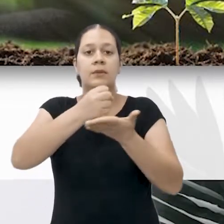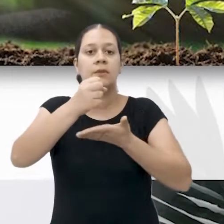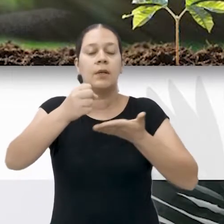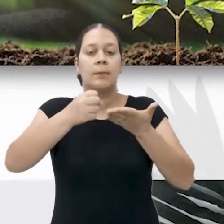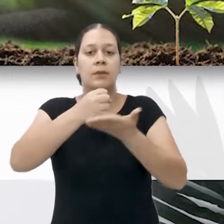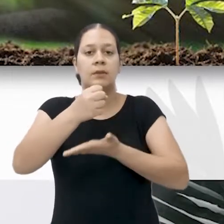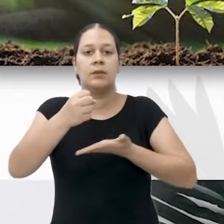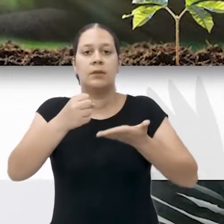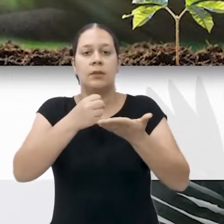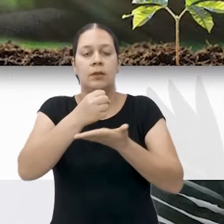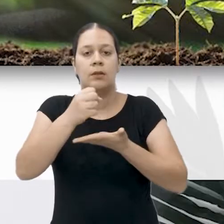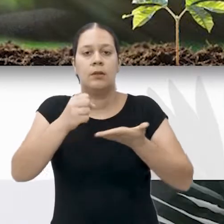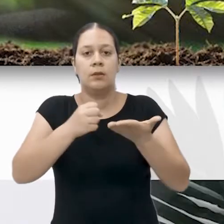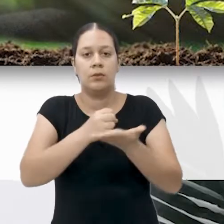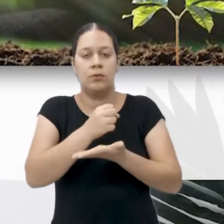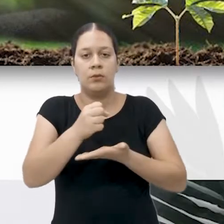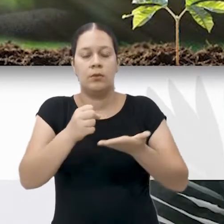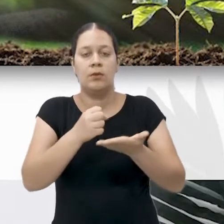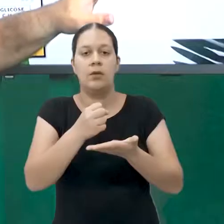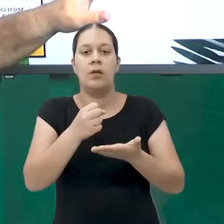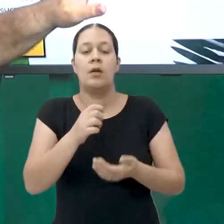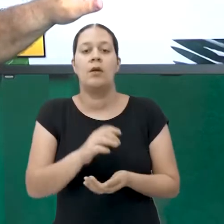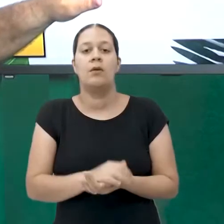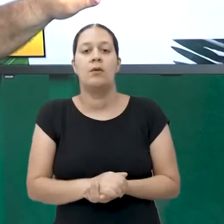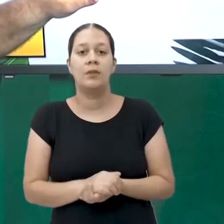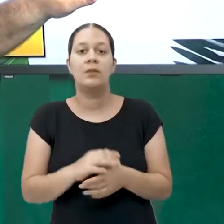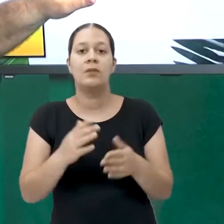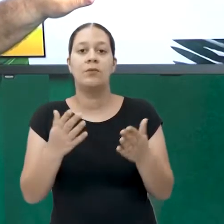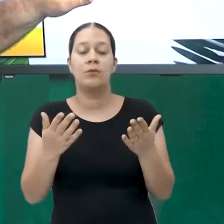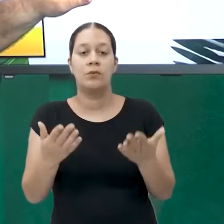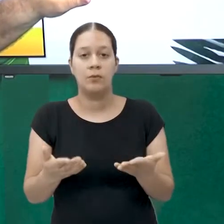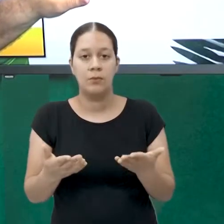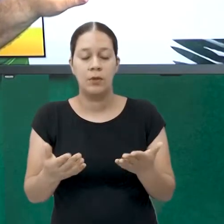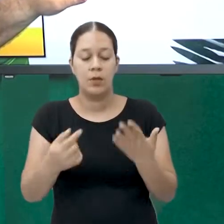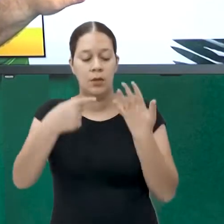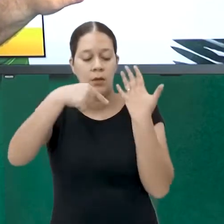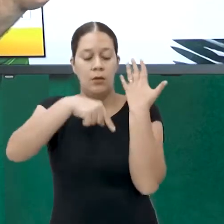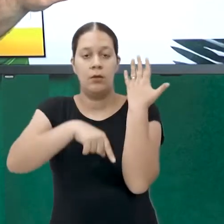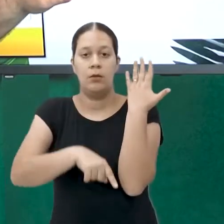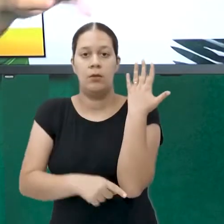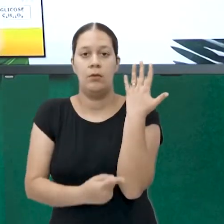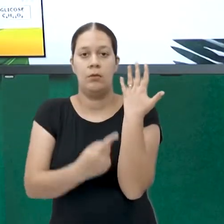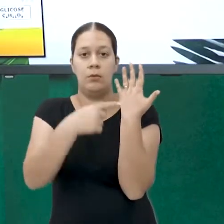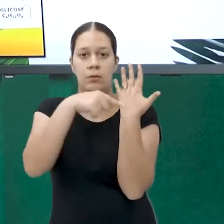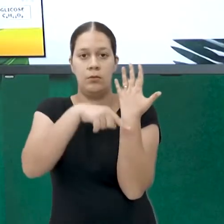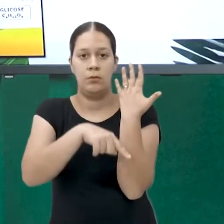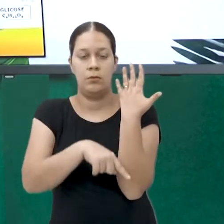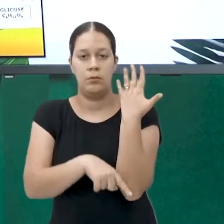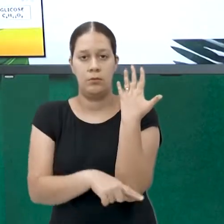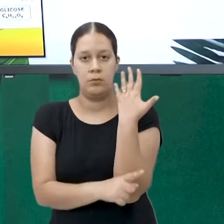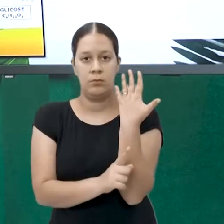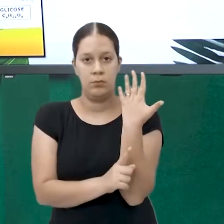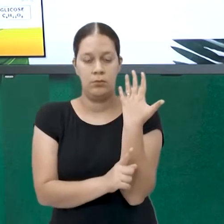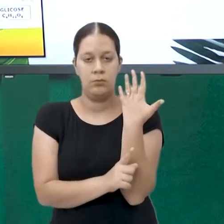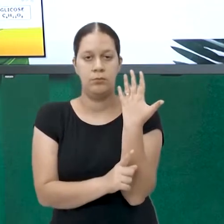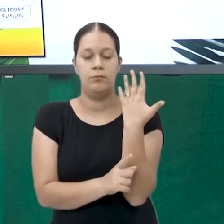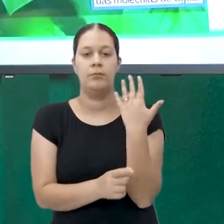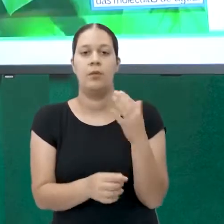respiração celular acontece nas mitocôndrias. Tudo bem? Tranquilo? Tranquila? Então segue